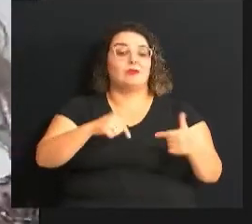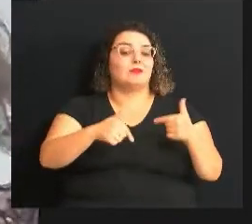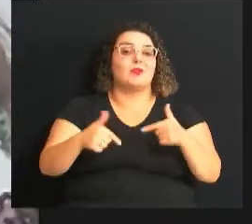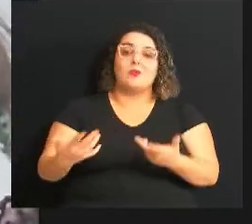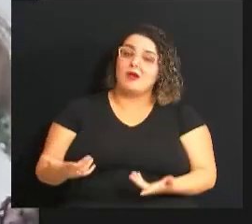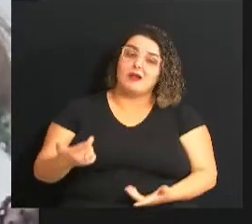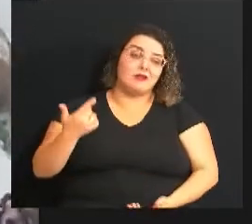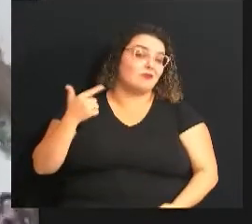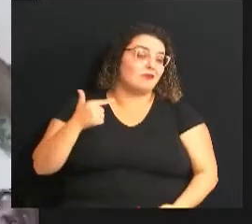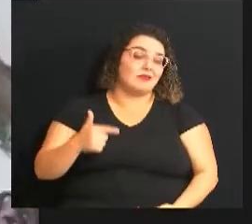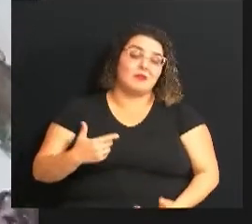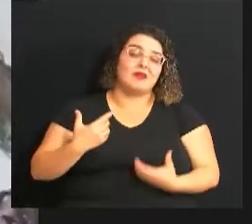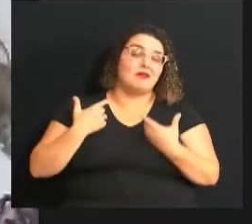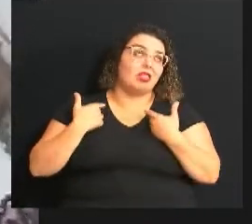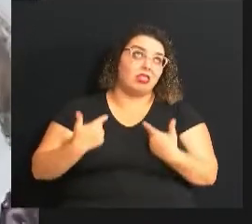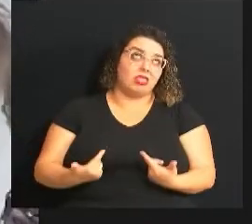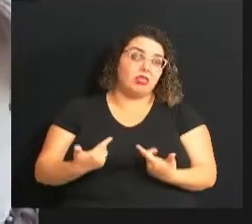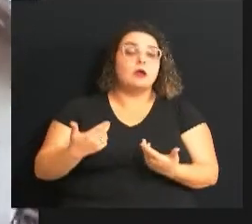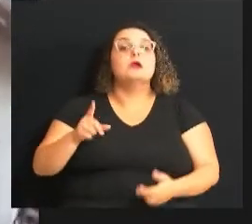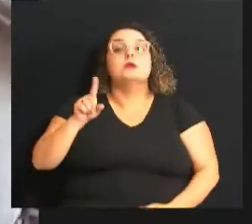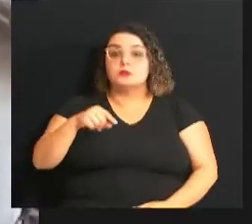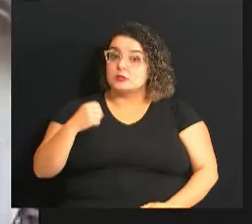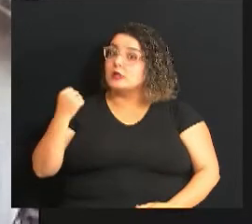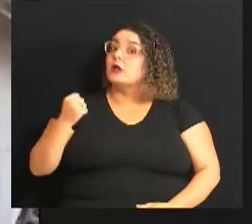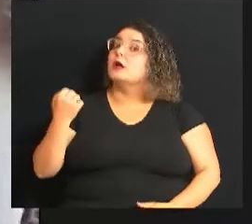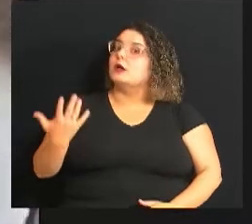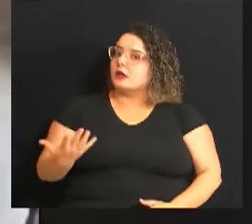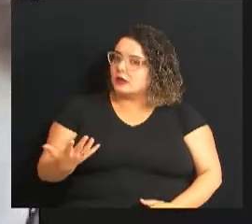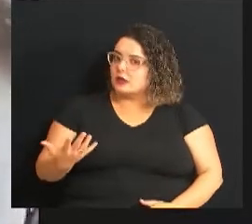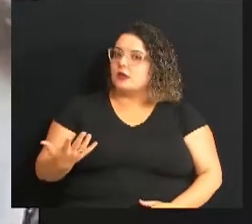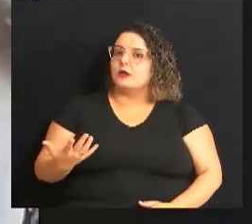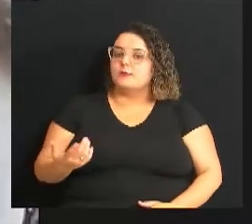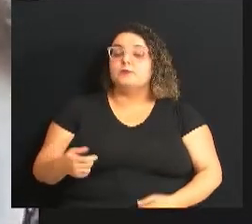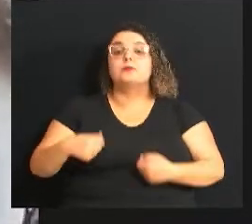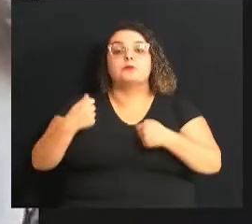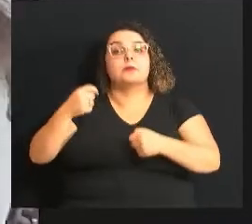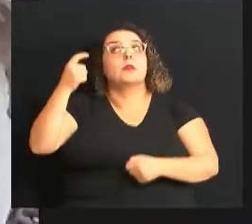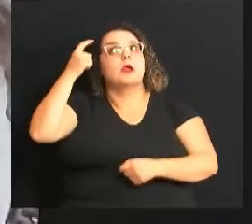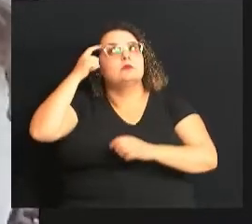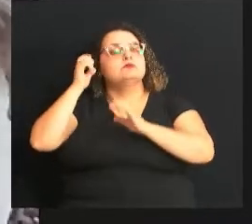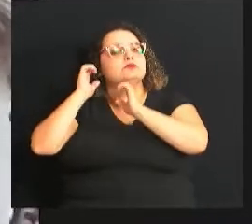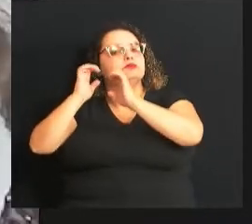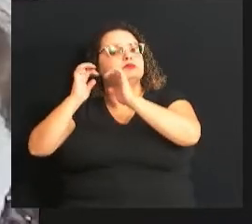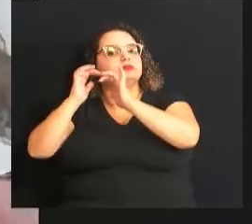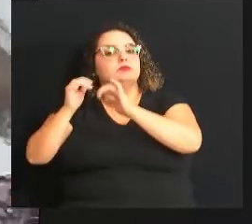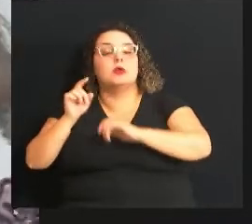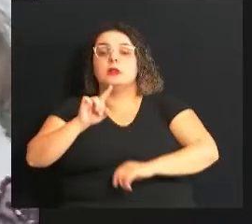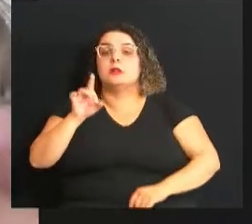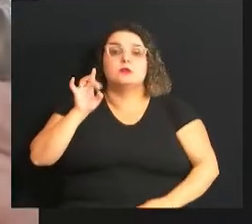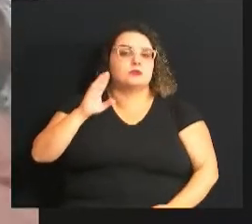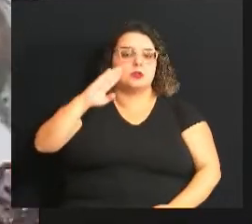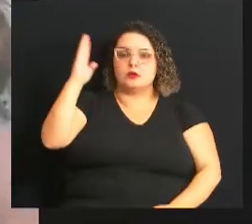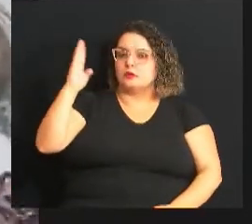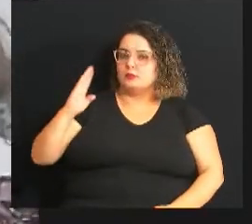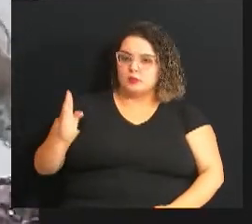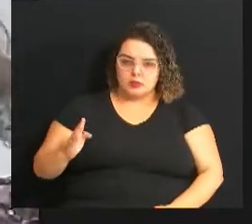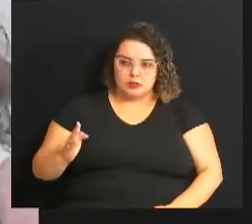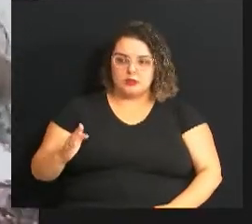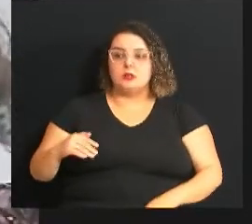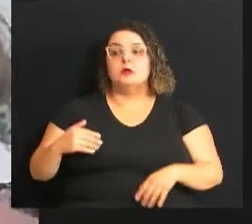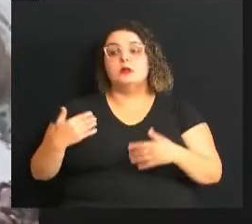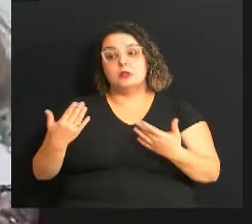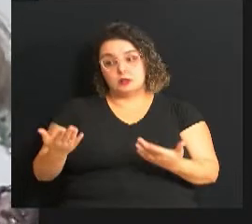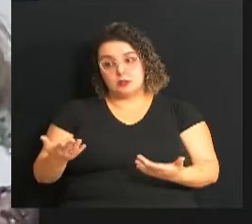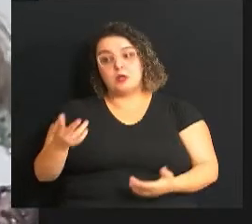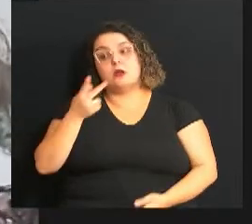horas trabalhadas, isso é muito grave. Então, deve ser repensado, isso não é uma questão só do Brasil, e aí há de se